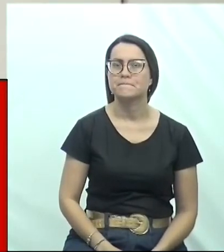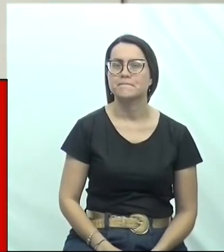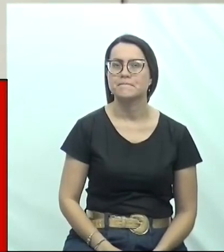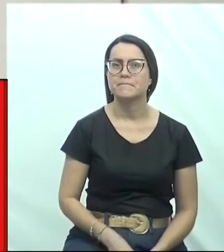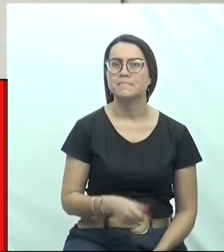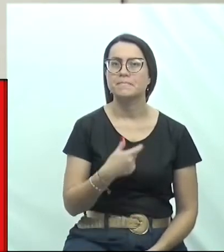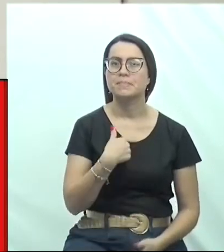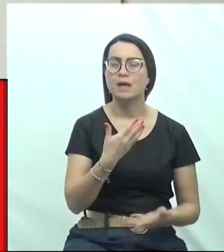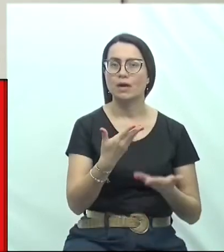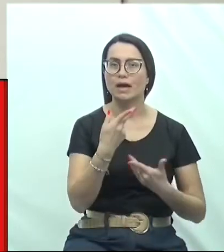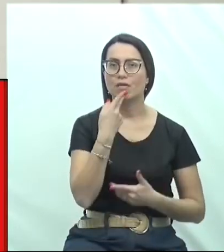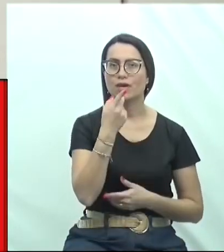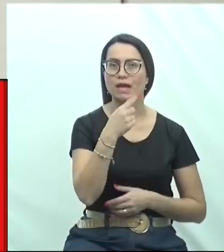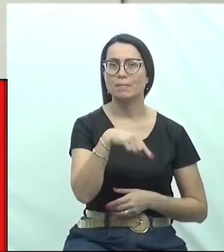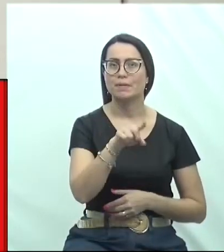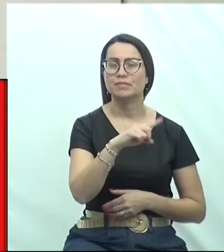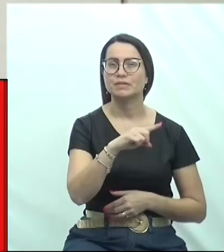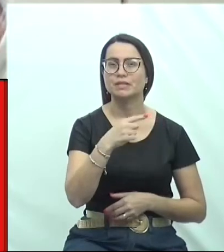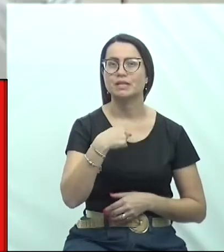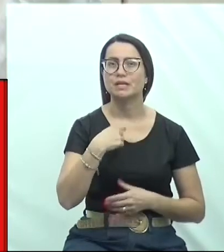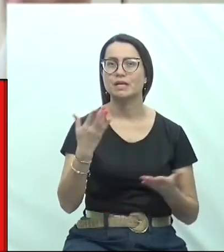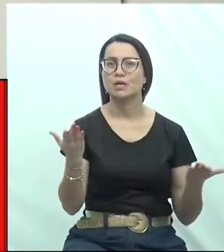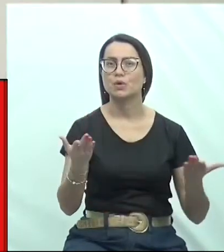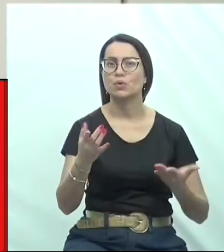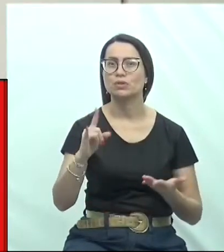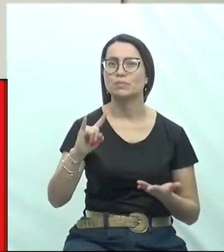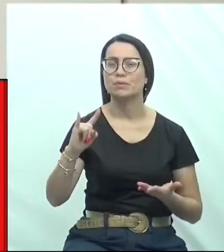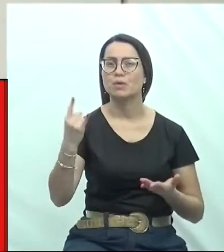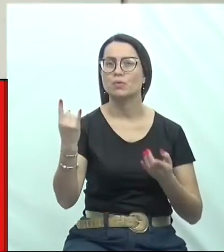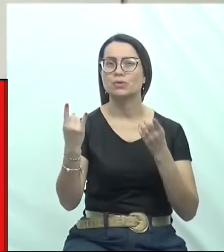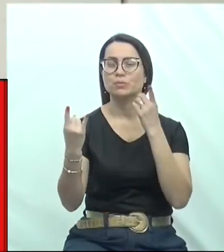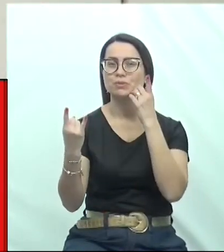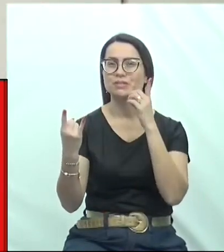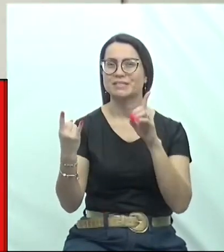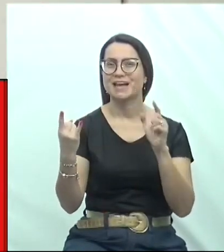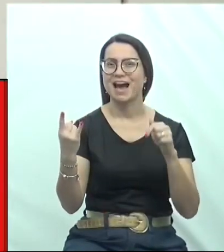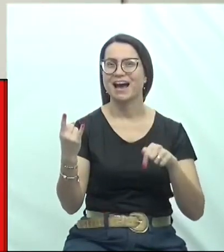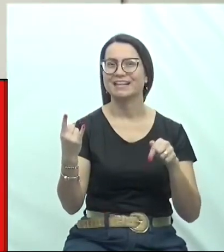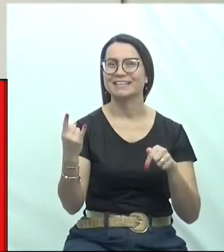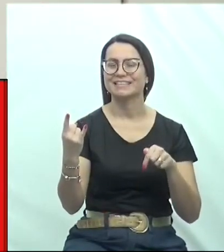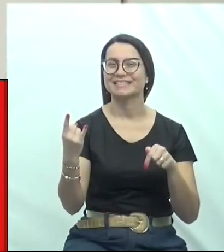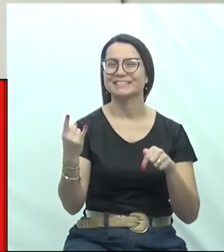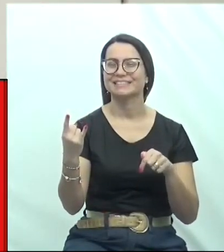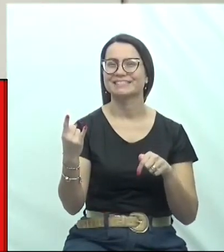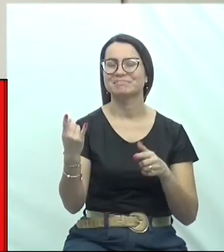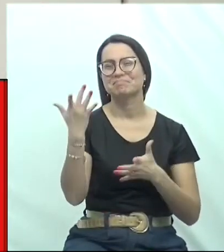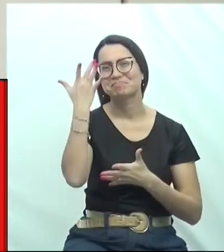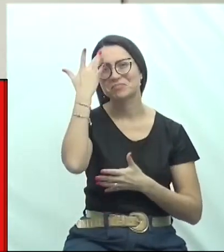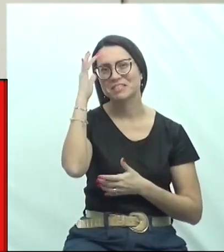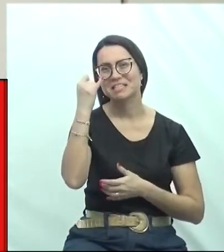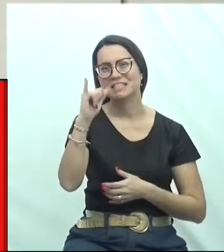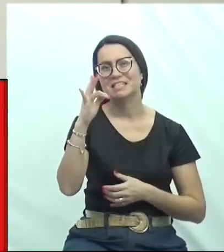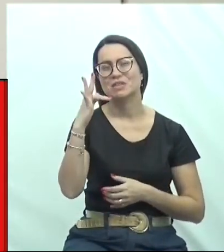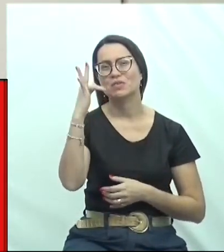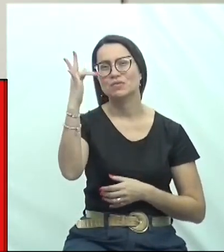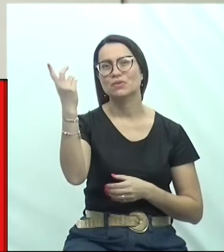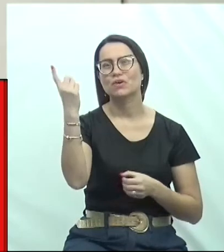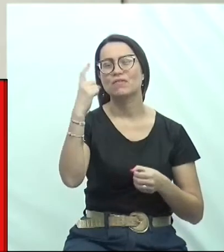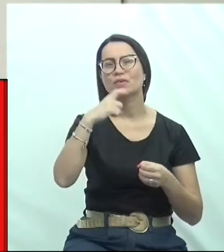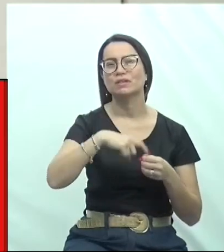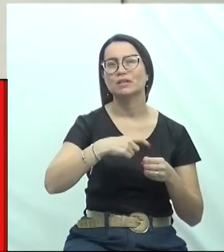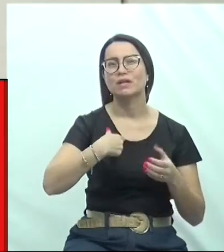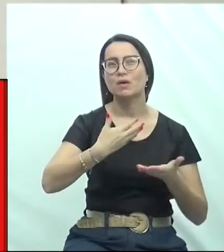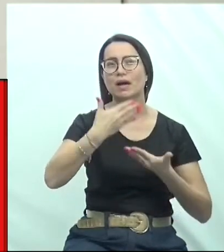dessa casa. Hoje é meu último dia, quem sabe futuramente estarei voltando ainda, né? Tenho planos, mas eu quero agradecer e pedir